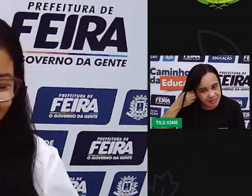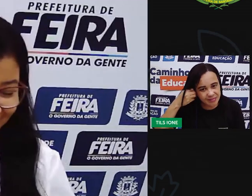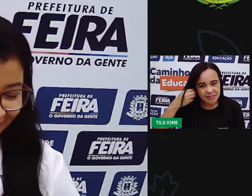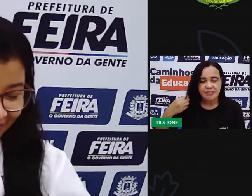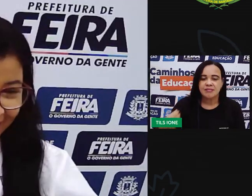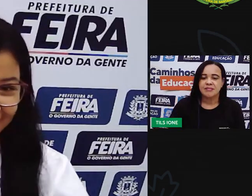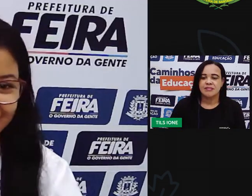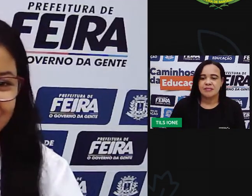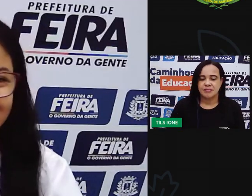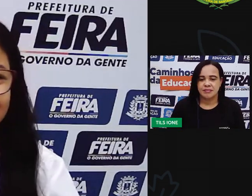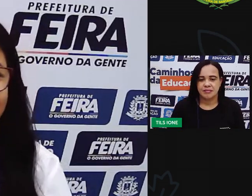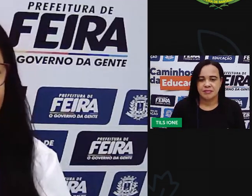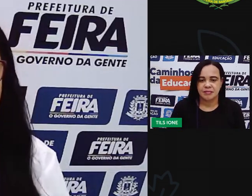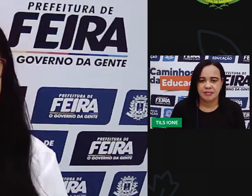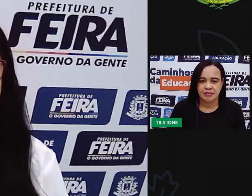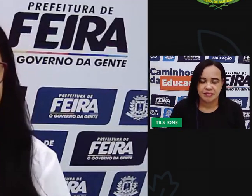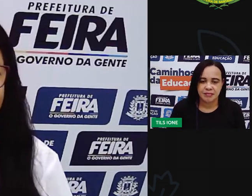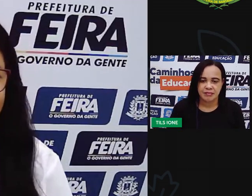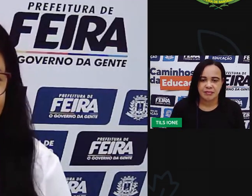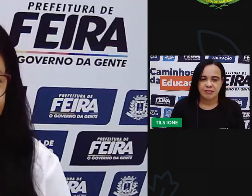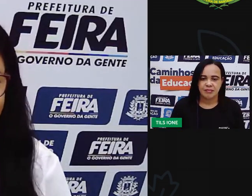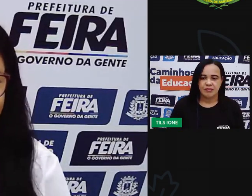Então vamos lá.